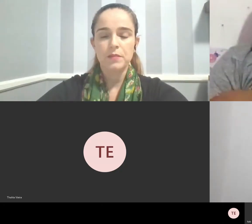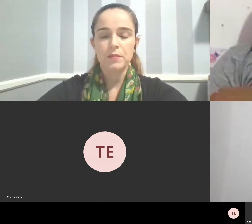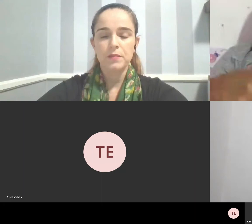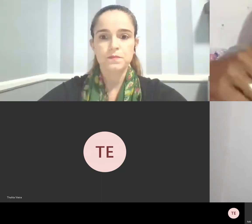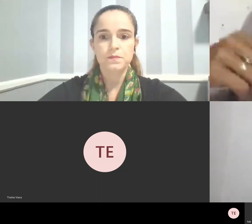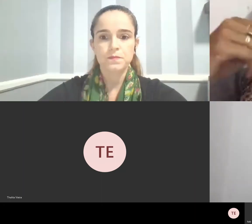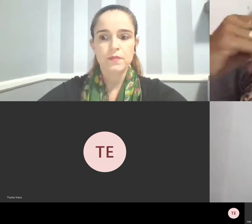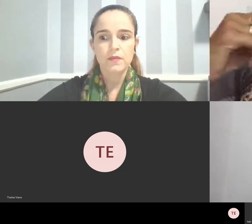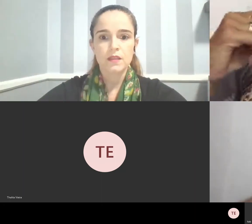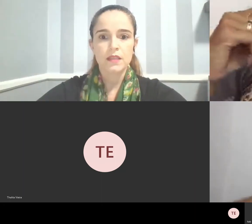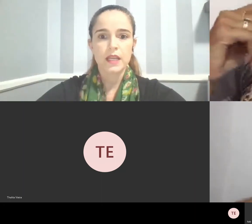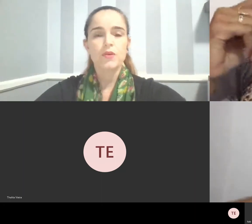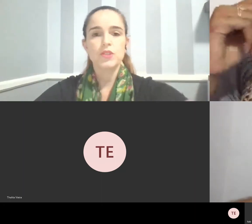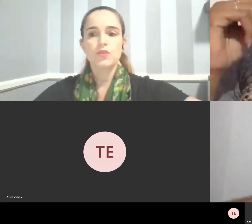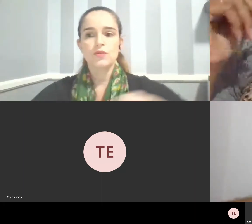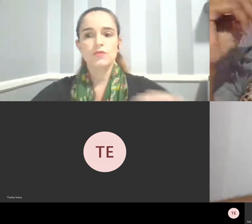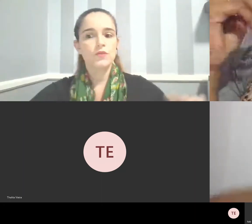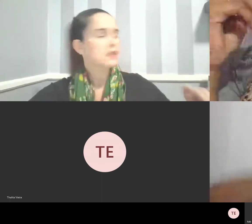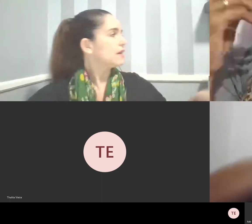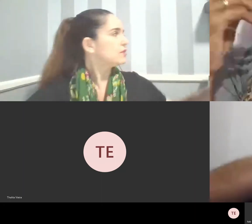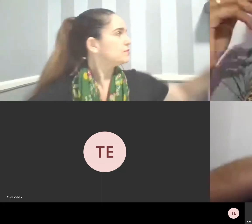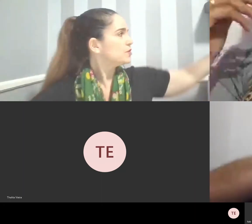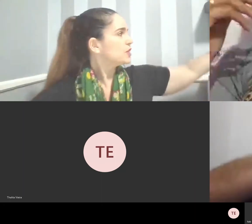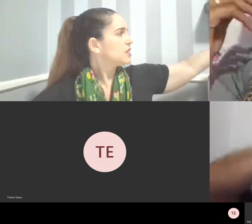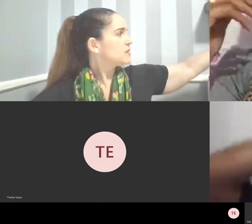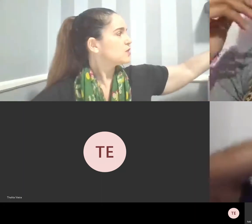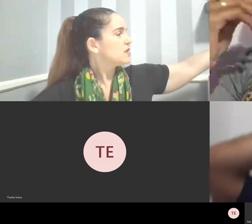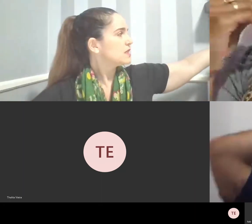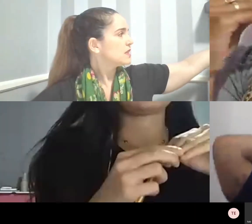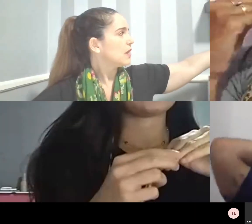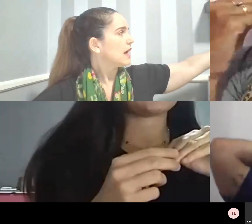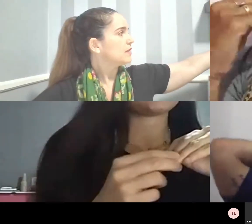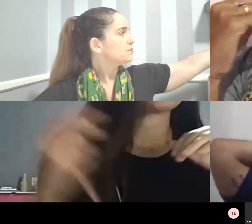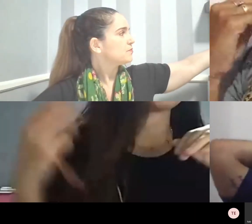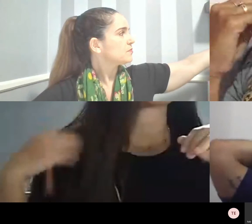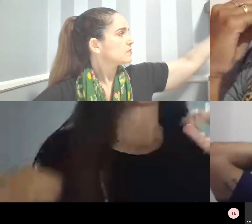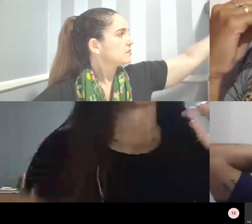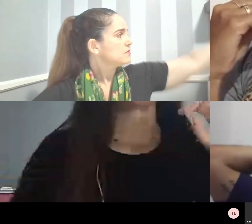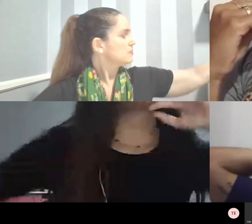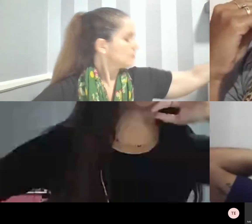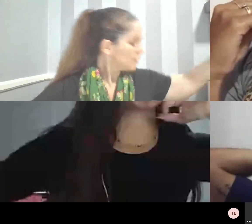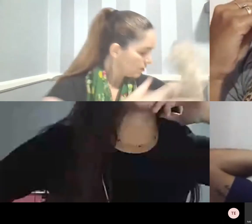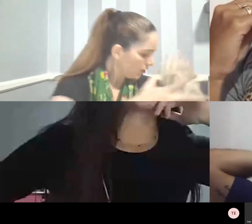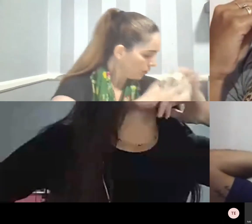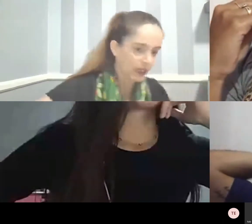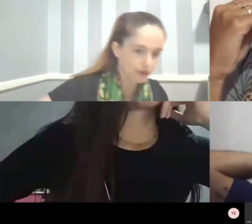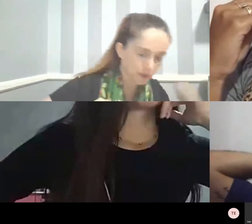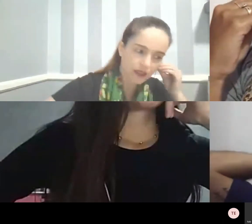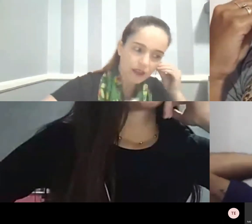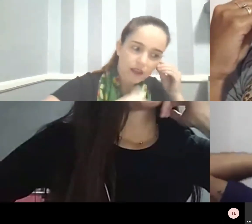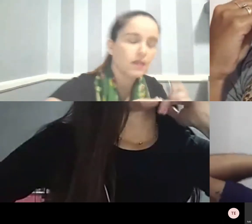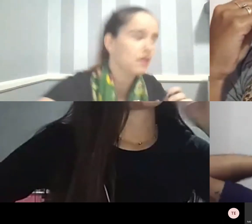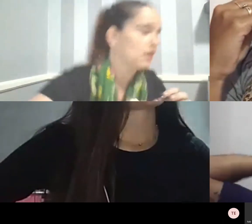mim. Daqui a pouco a gente continua no slide. Já deixei minhas coisinhas aqui do lado. Opa,